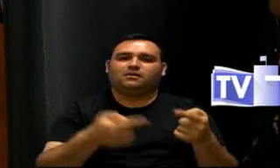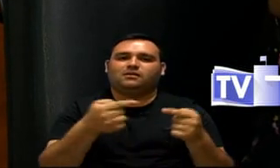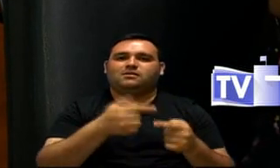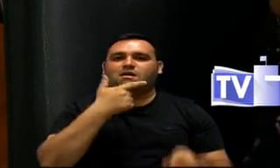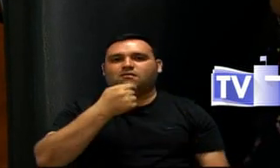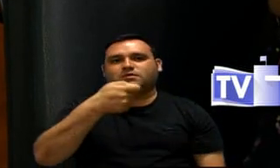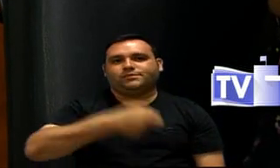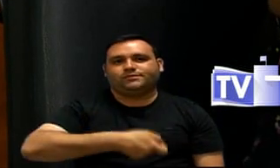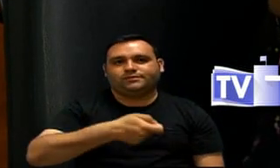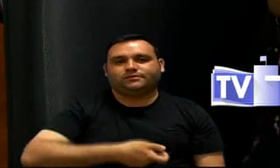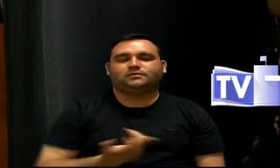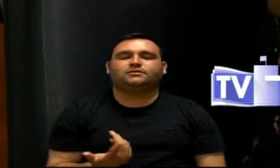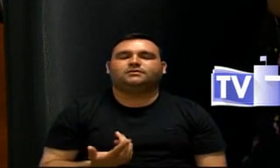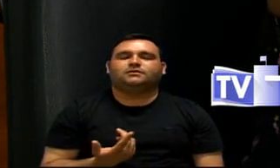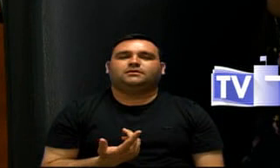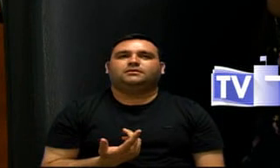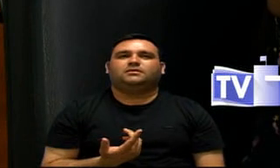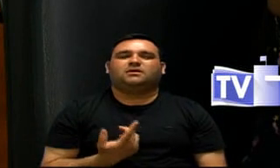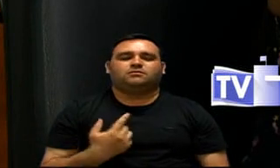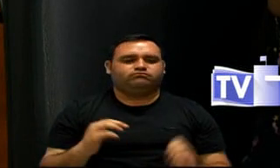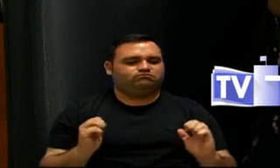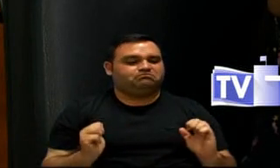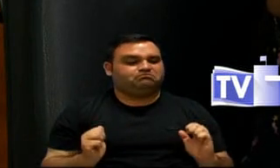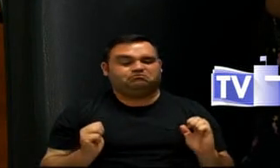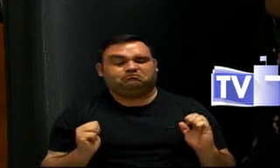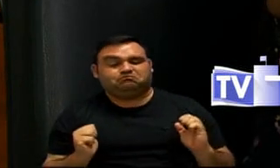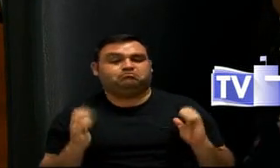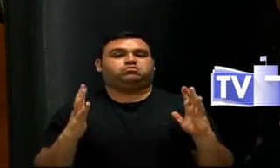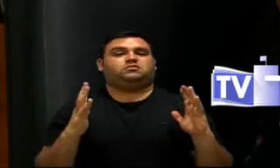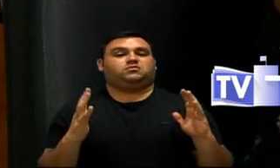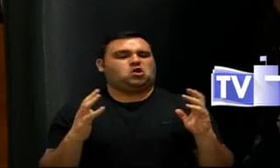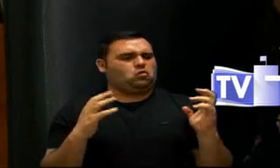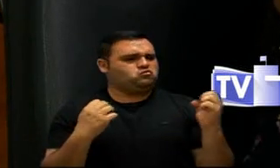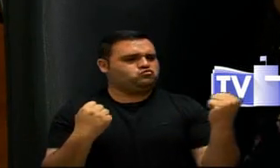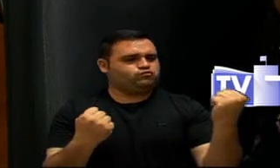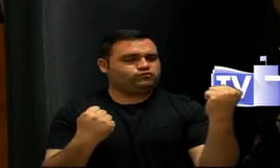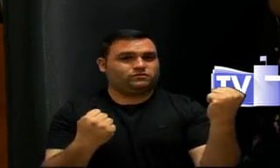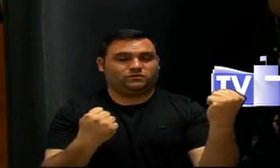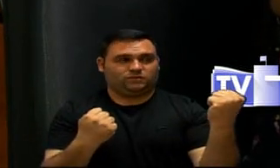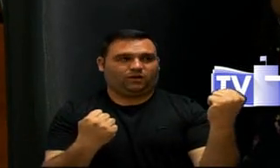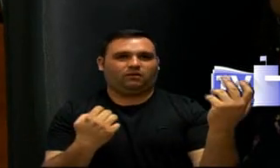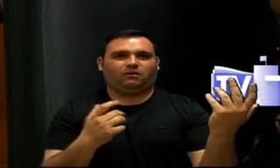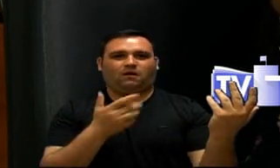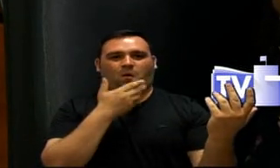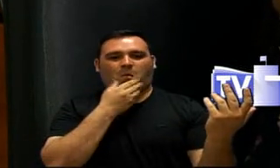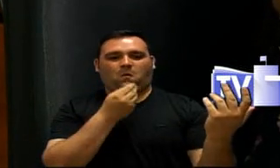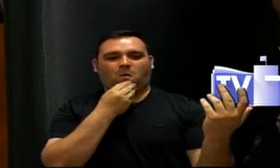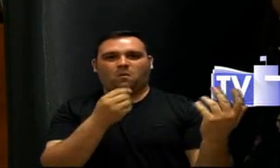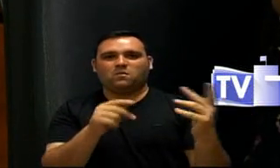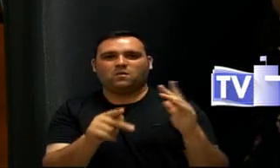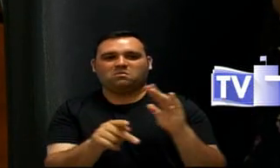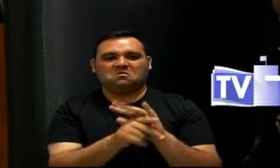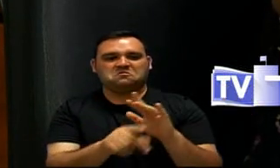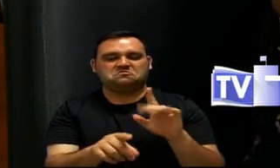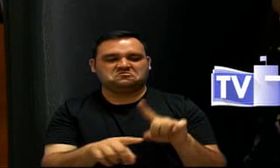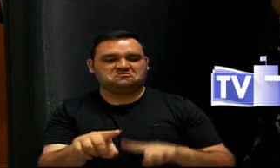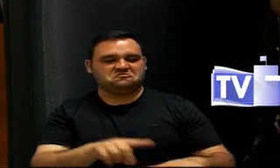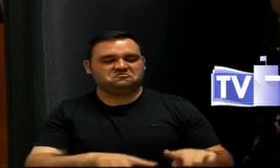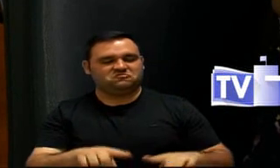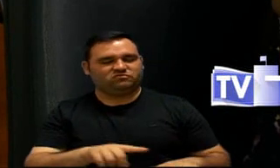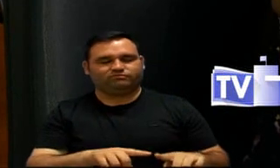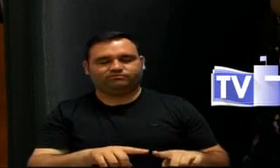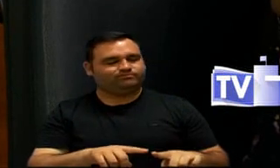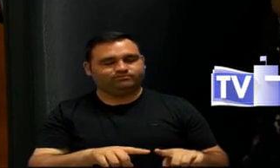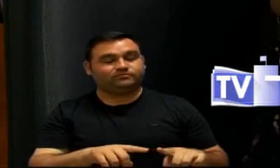machismo. A essa superioridade, a esse poder que os homens acham que têm em cima das mulheres. Então,